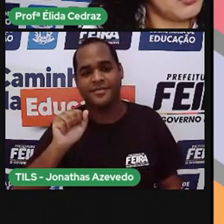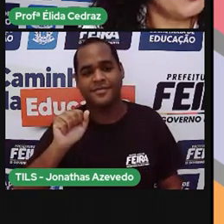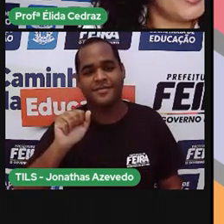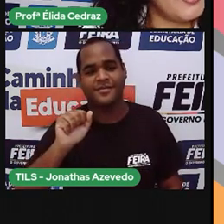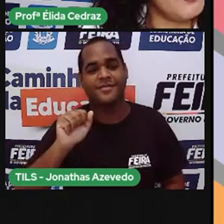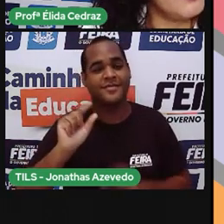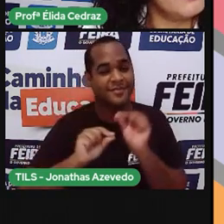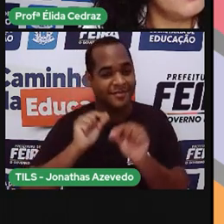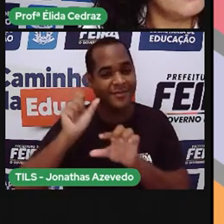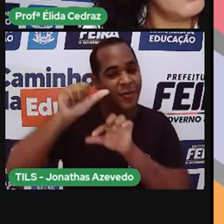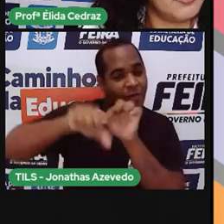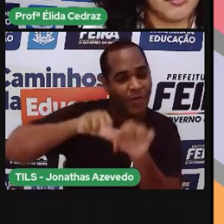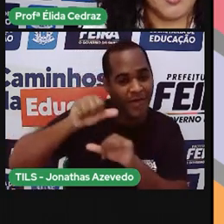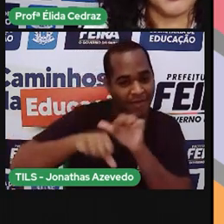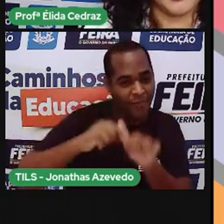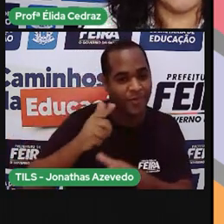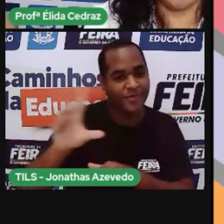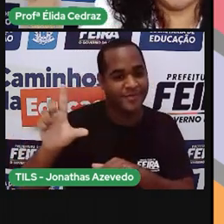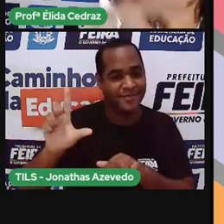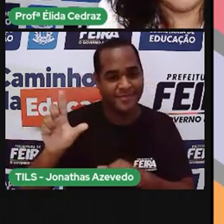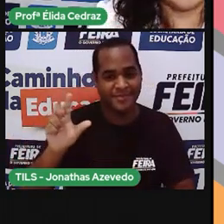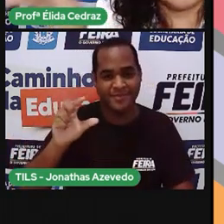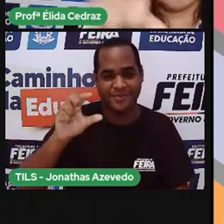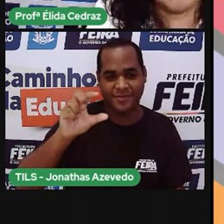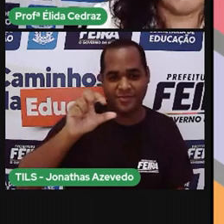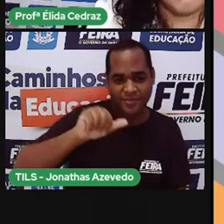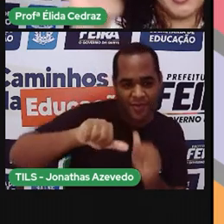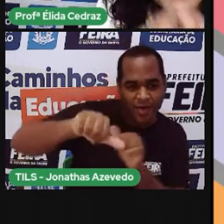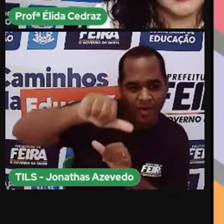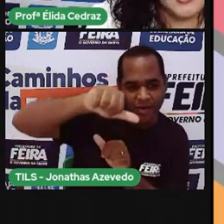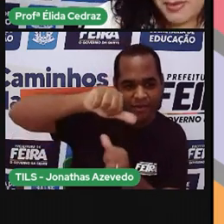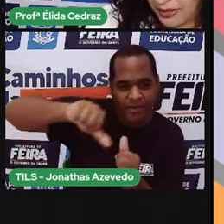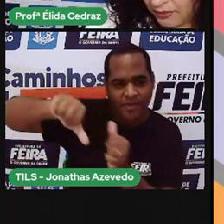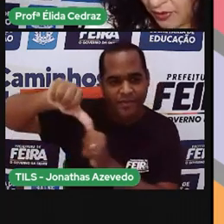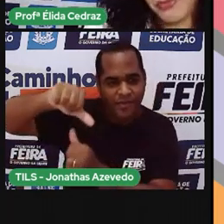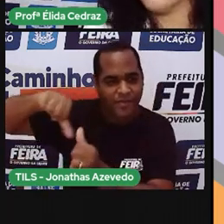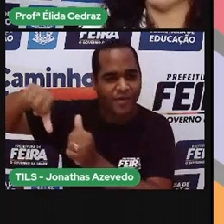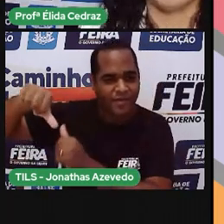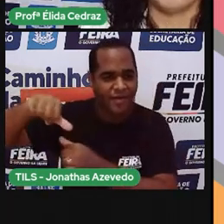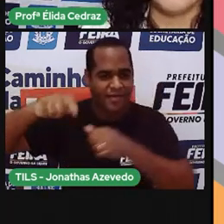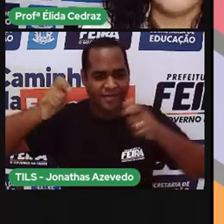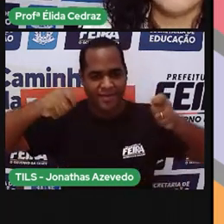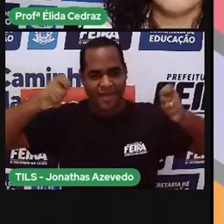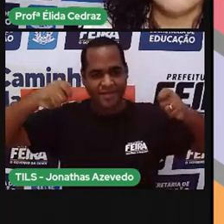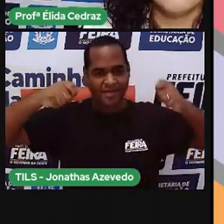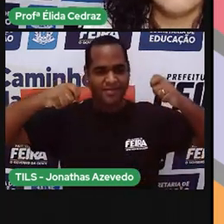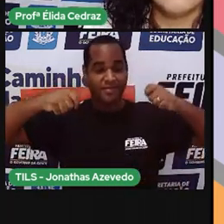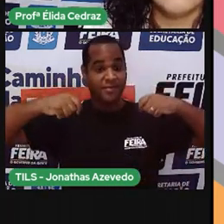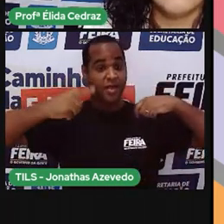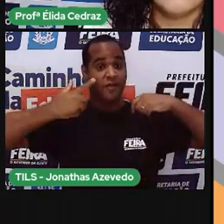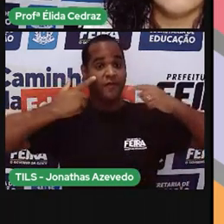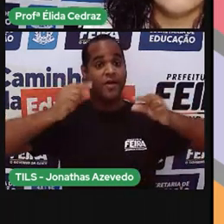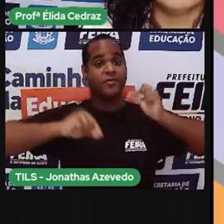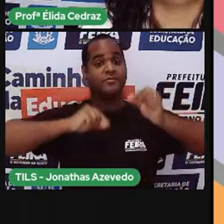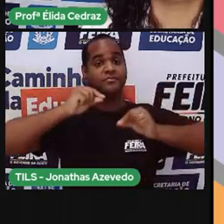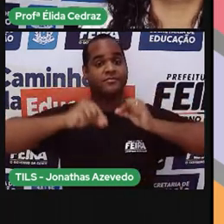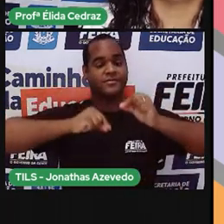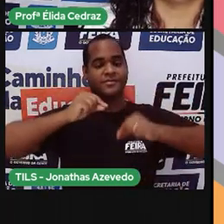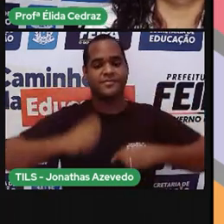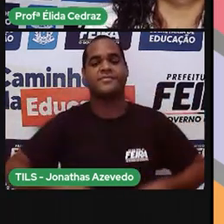e vamos mudar vamos lá em verter a escrever vamos ver qual é